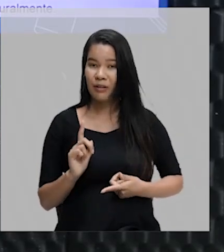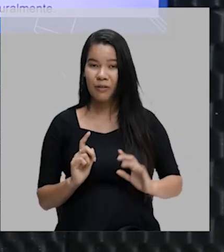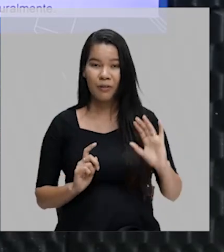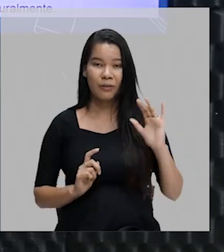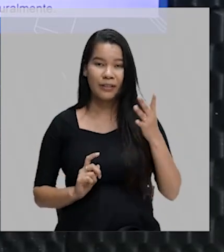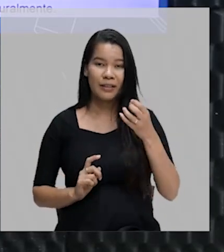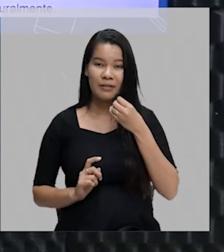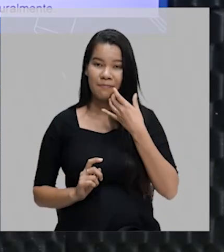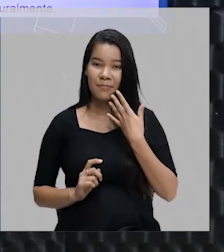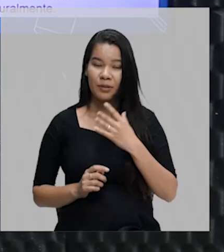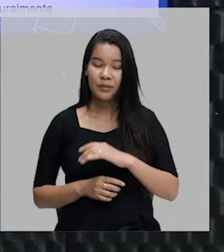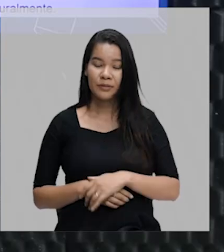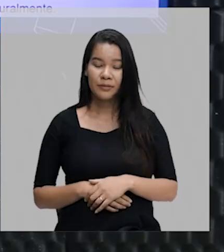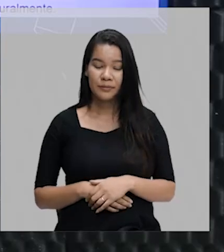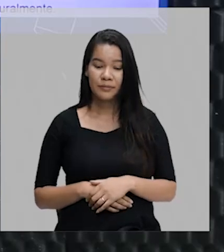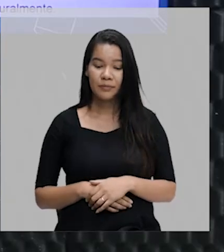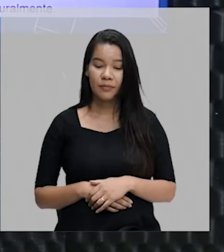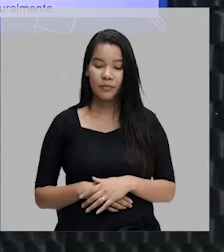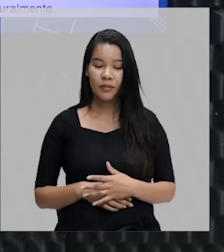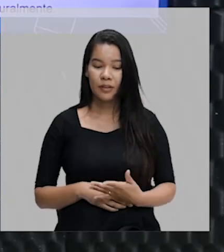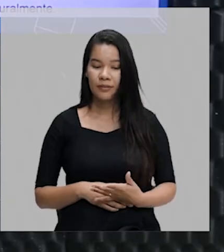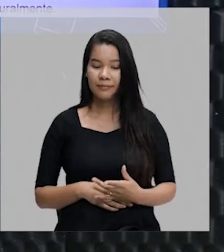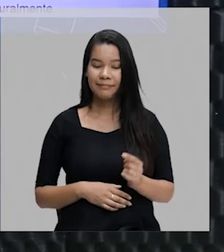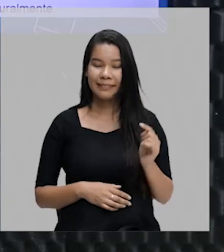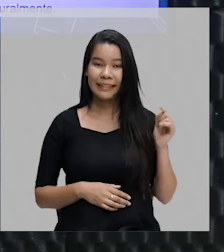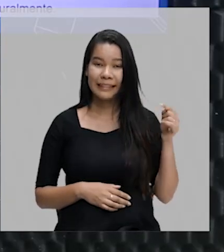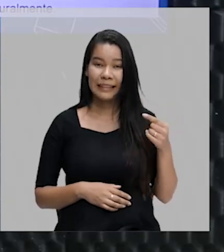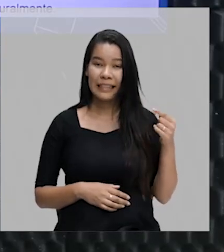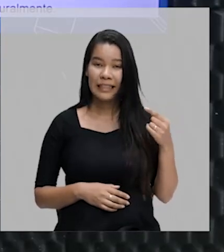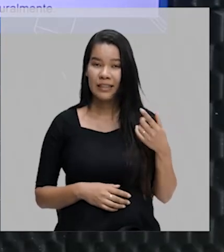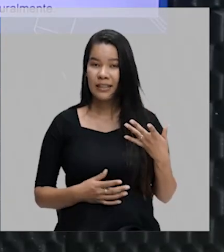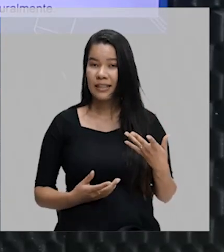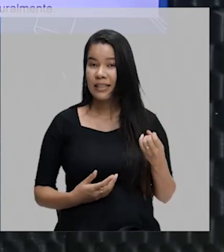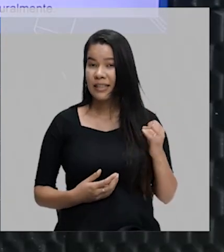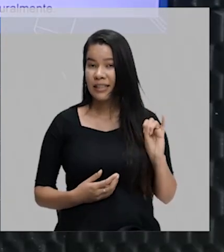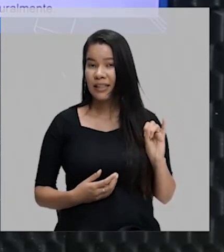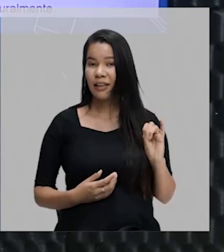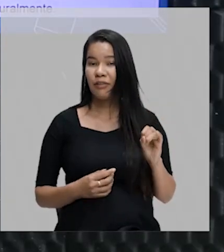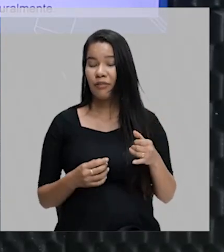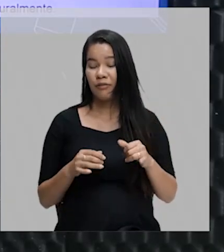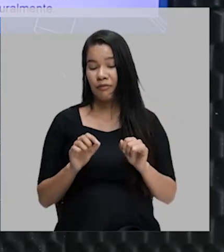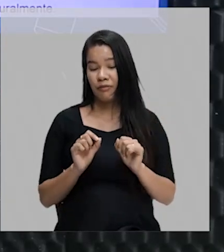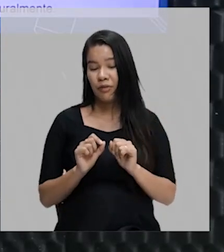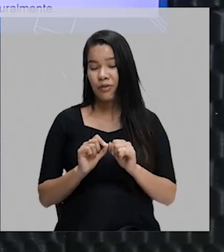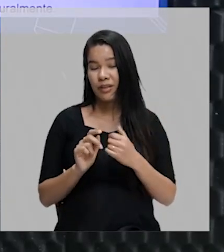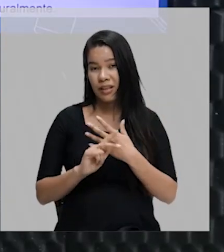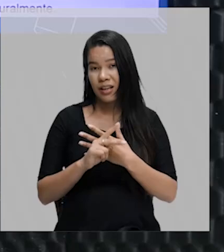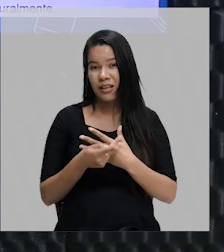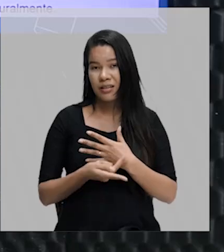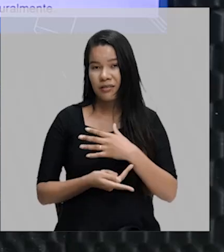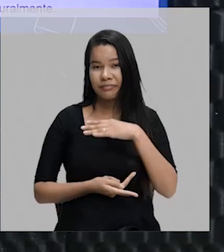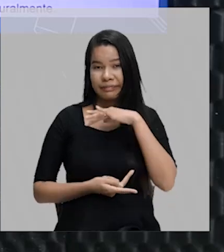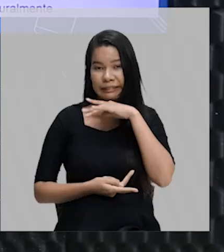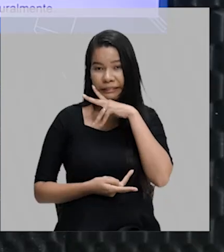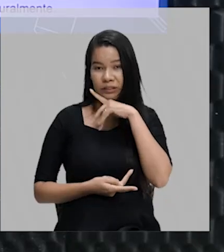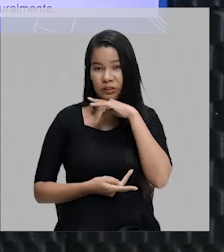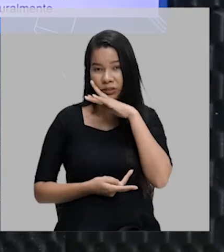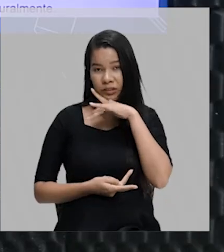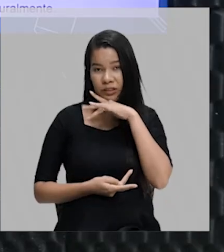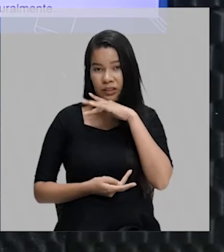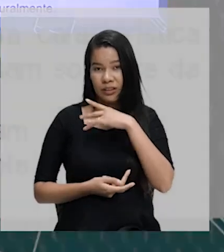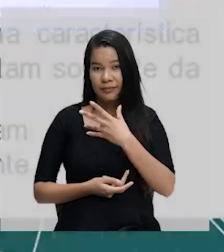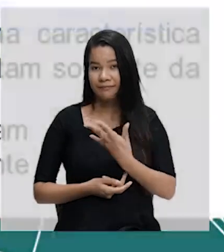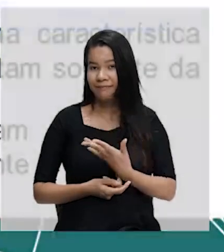prejudicial, olha o tanto de gente que estaria doente, porque hoje em dia a gente consome o milho que é resultado de vários melhoramentos,